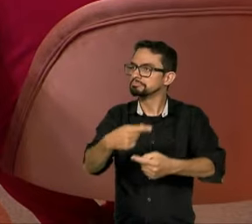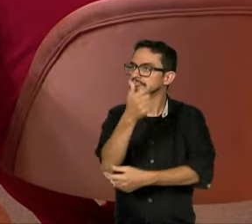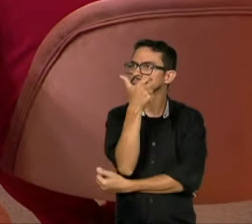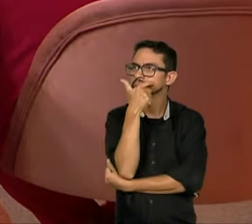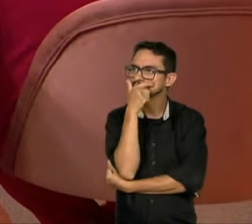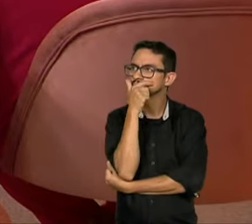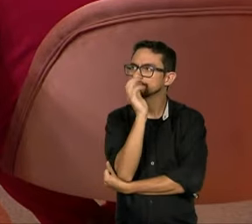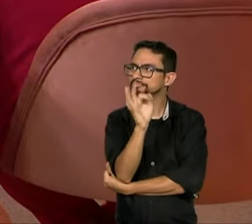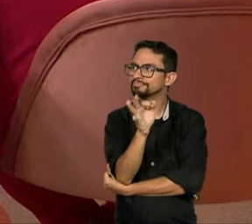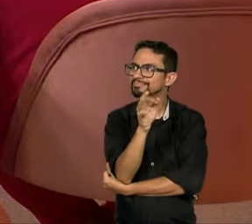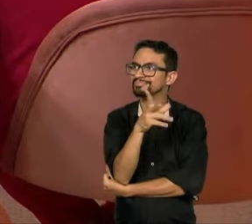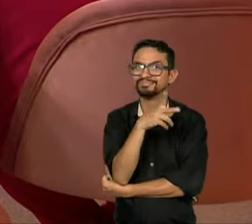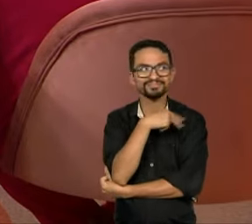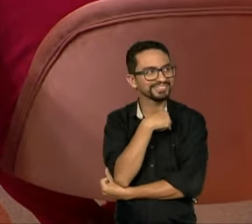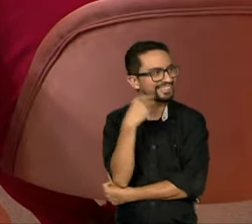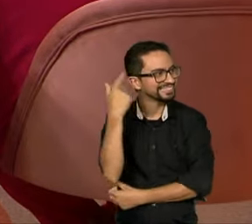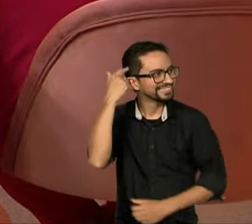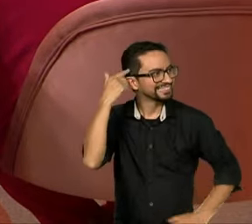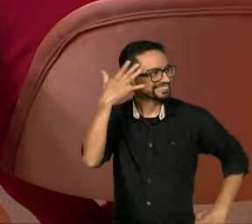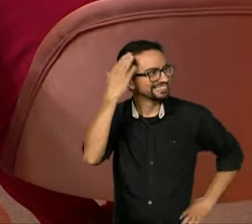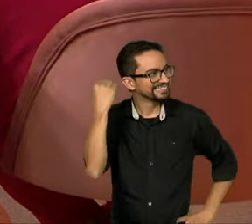na terceira.